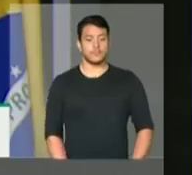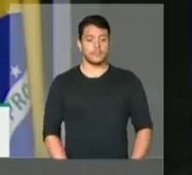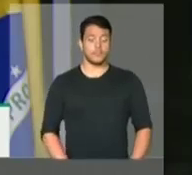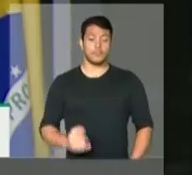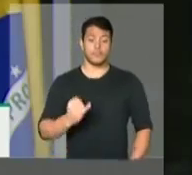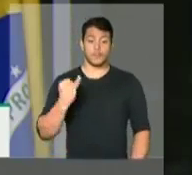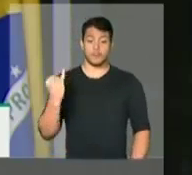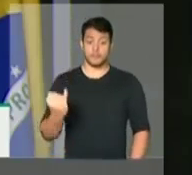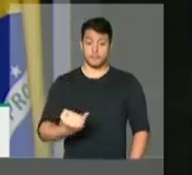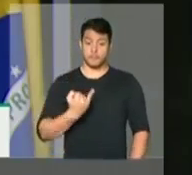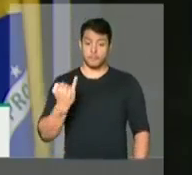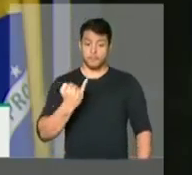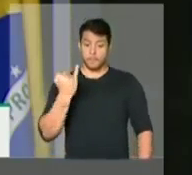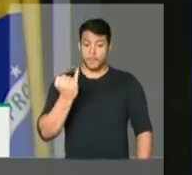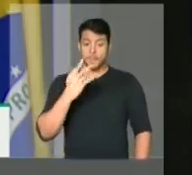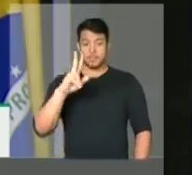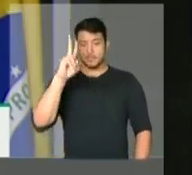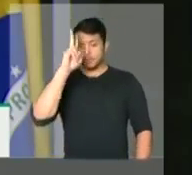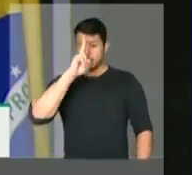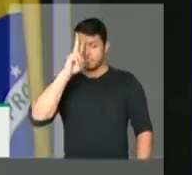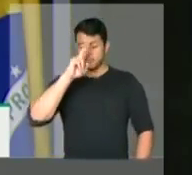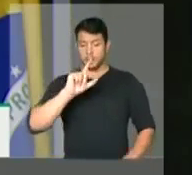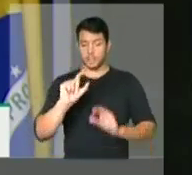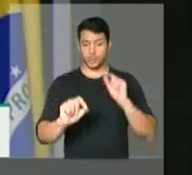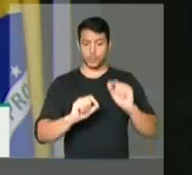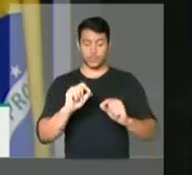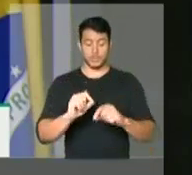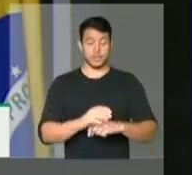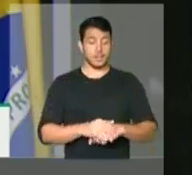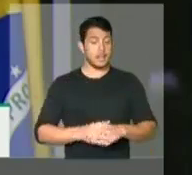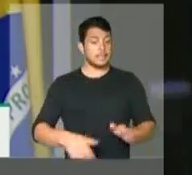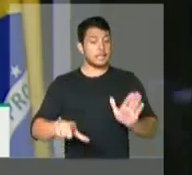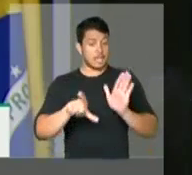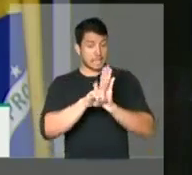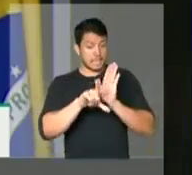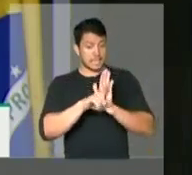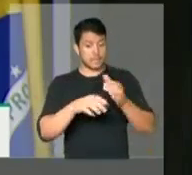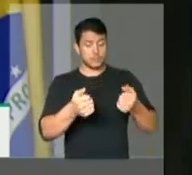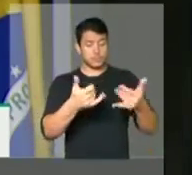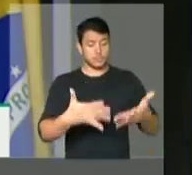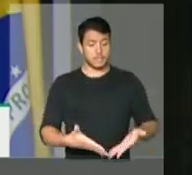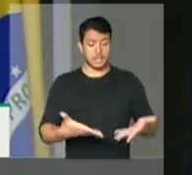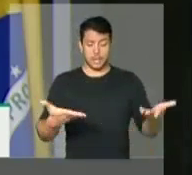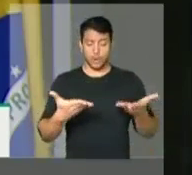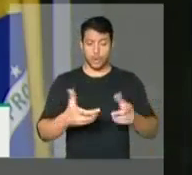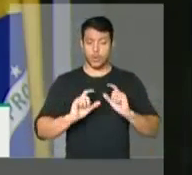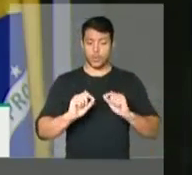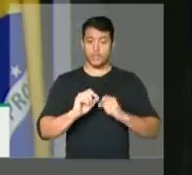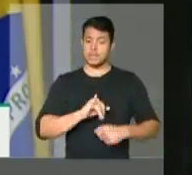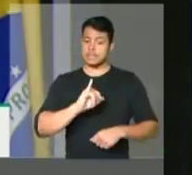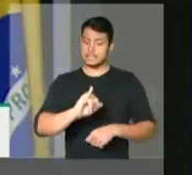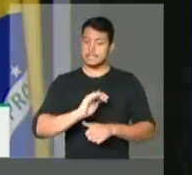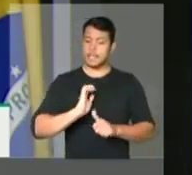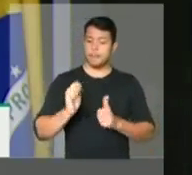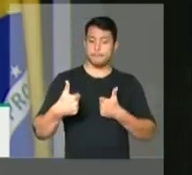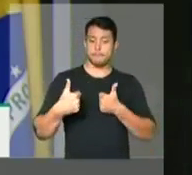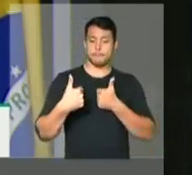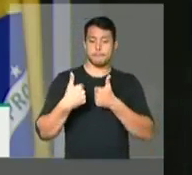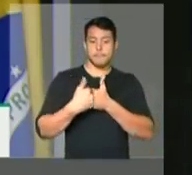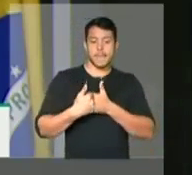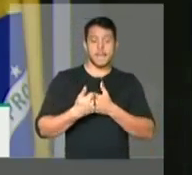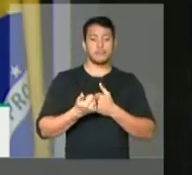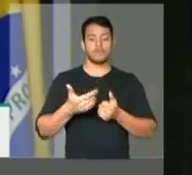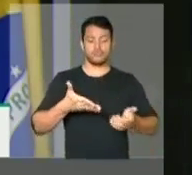Importante salientar que, atualmente, a citada lei define que, ao longo de águas correntes, dormentes, rodovias e